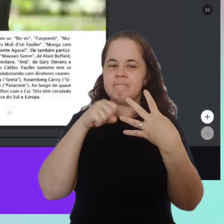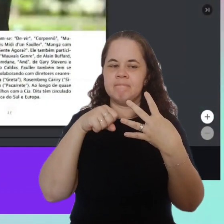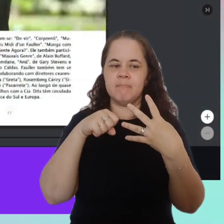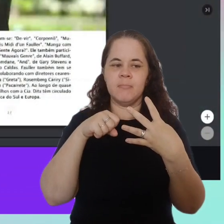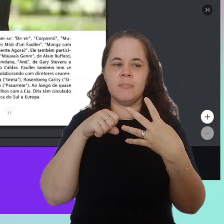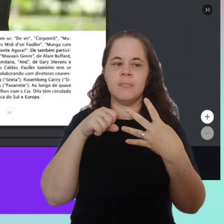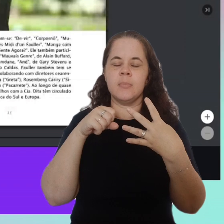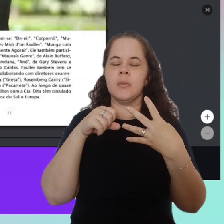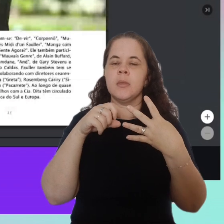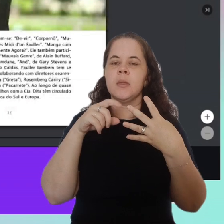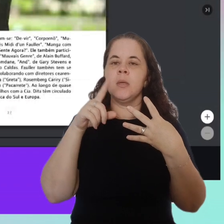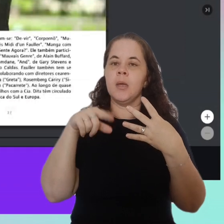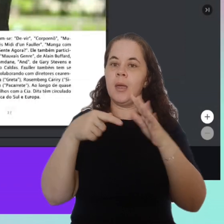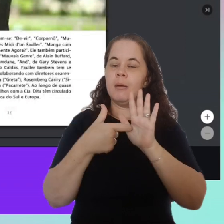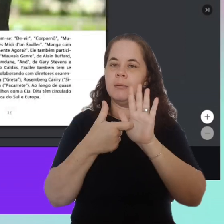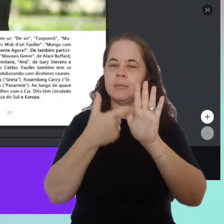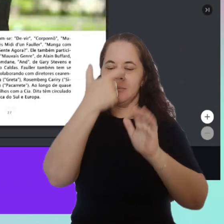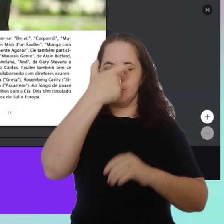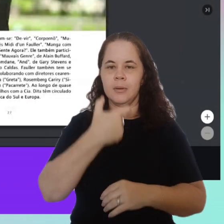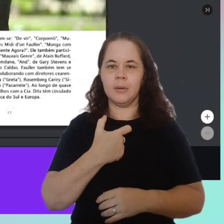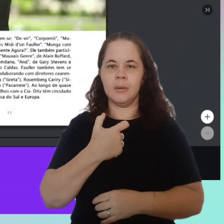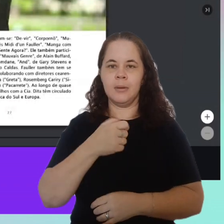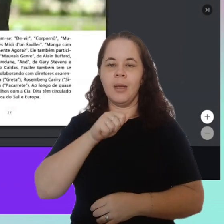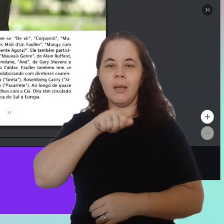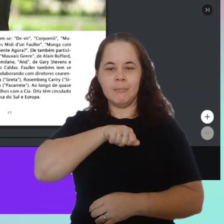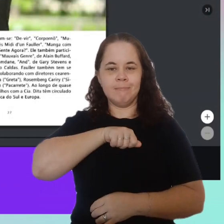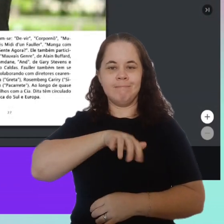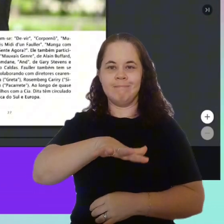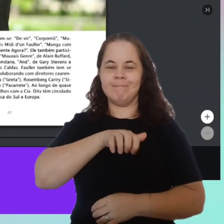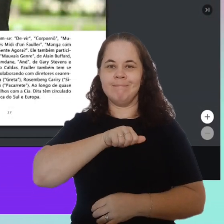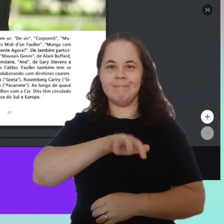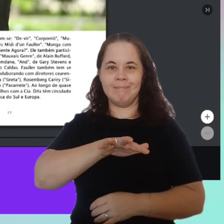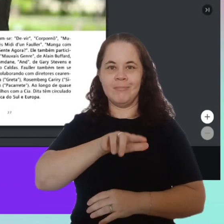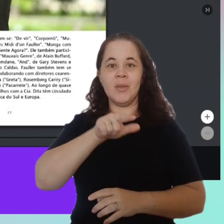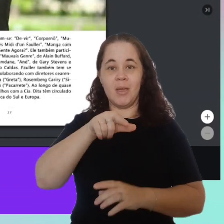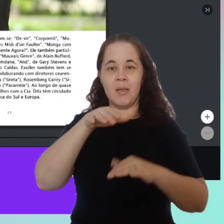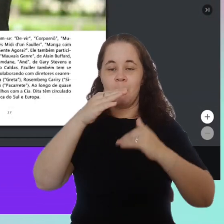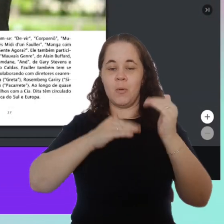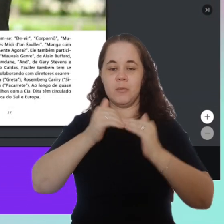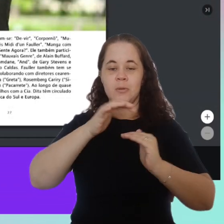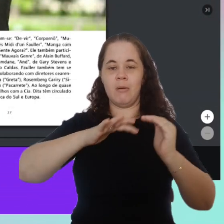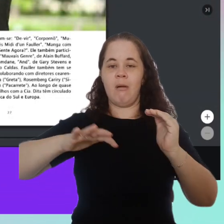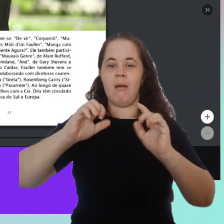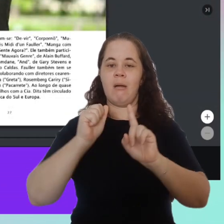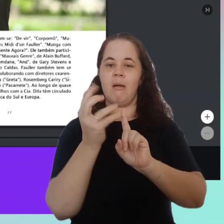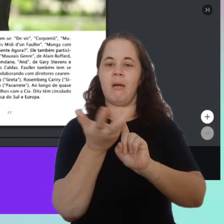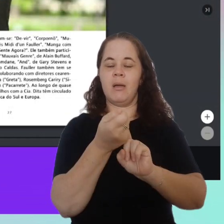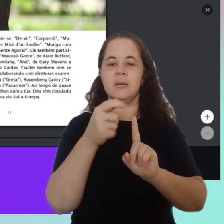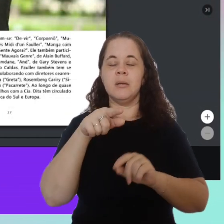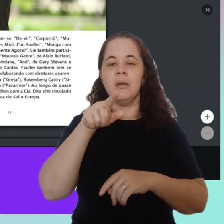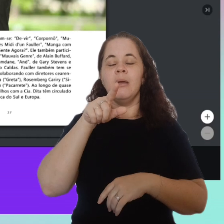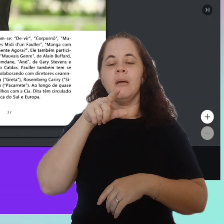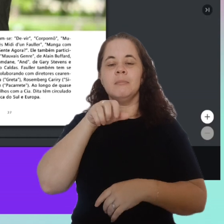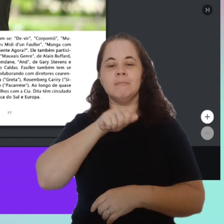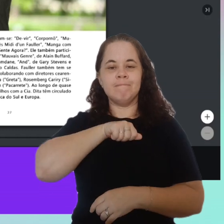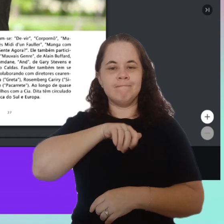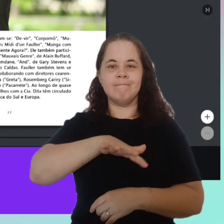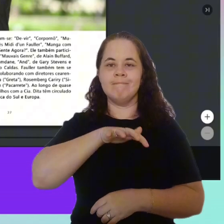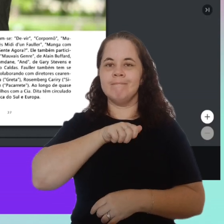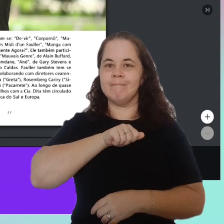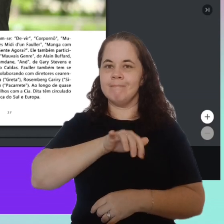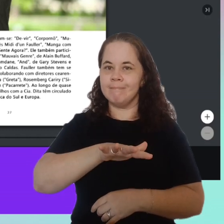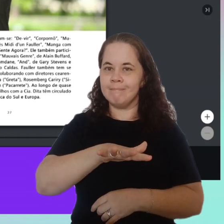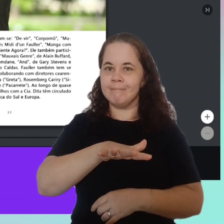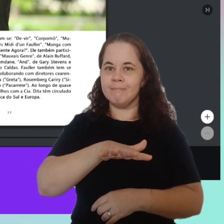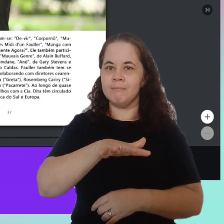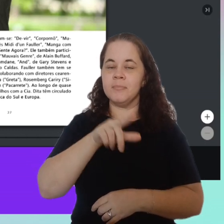e é uma figura queer, é um artista queer, né? Ele transita em diversas questões do mundo queer,